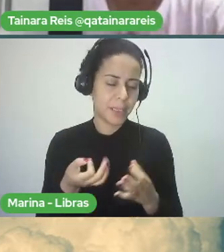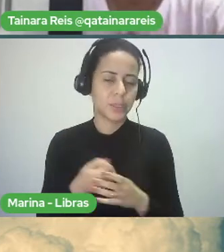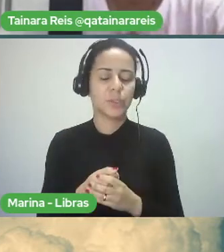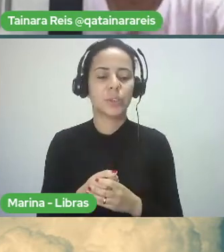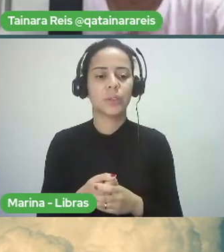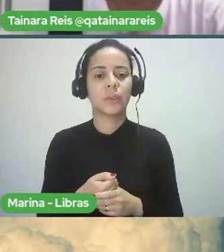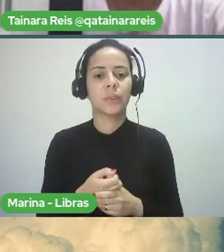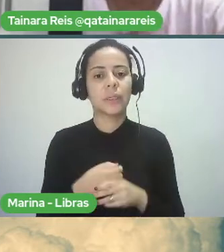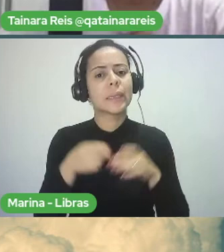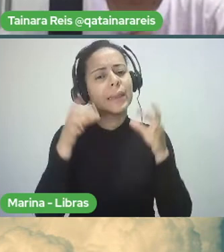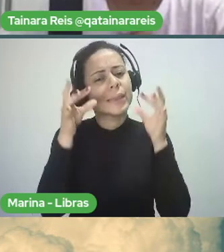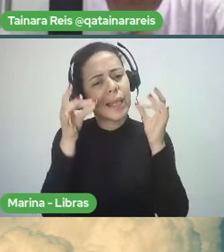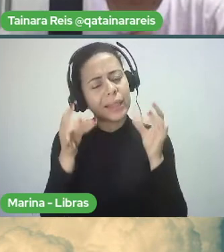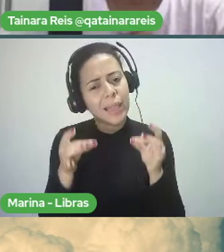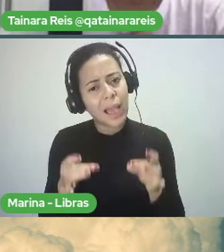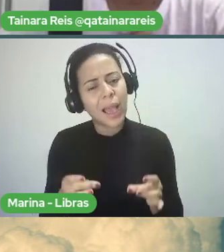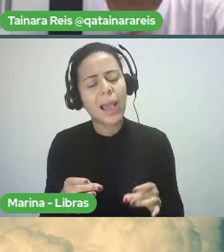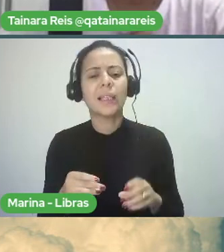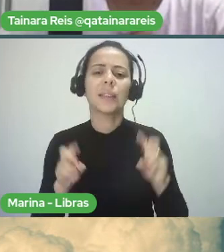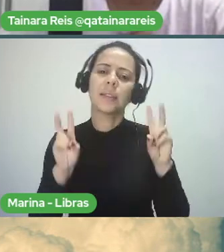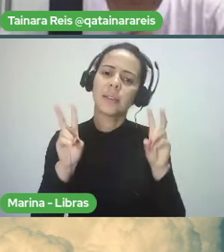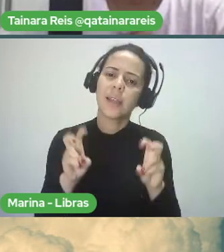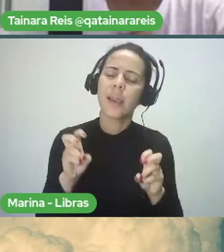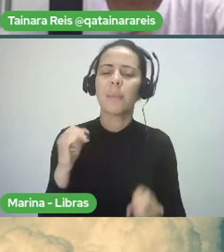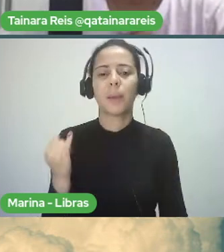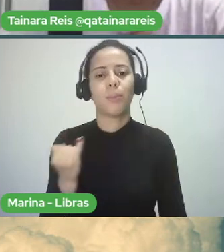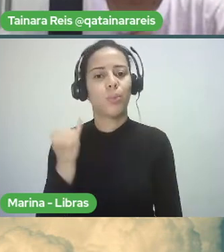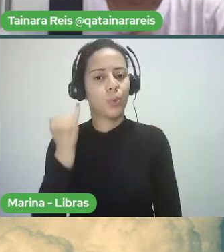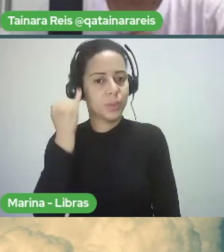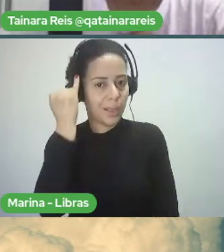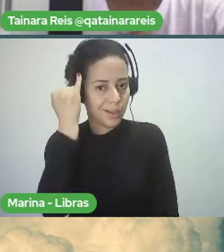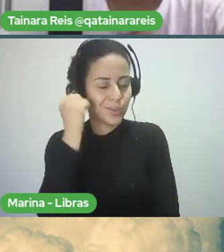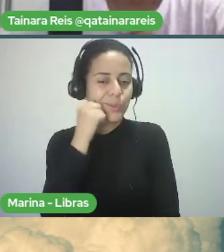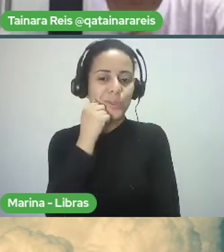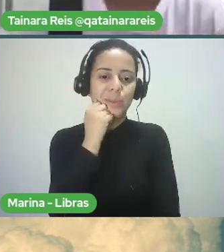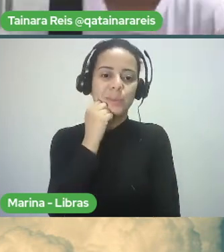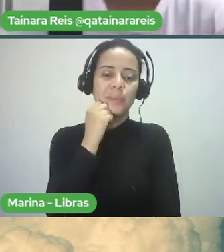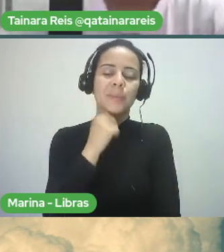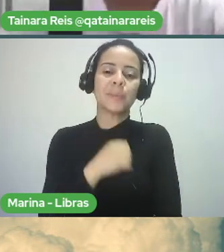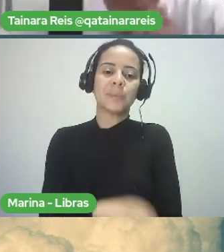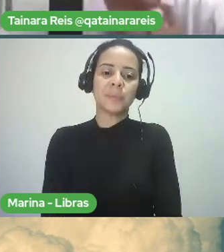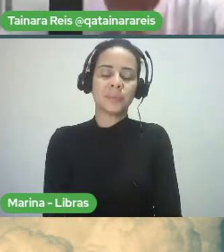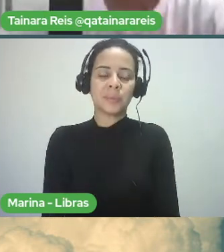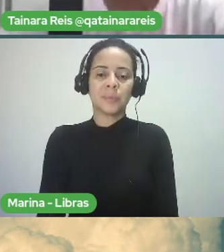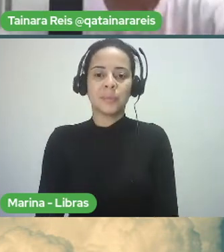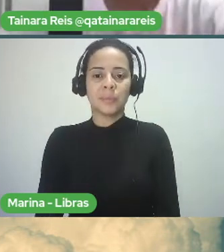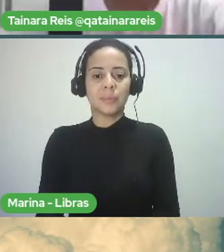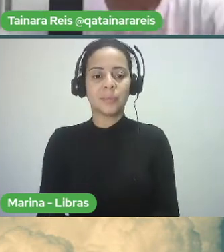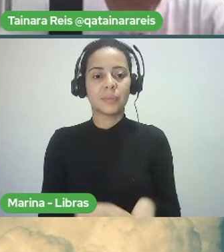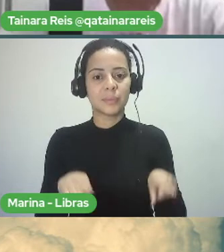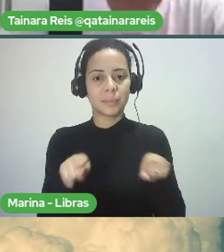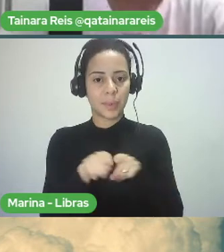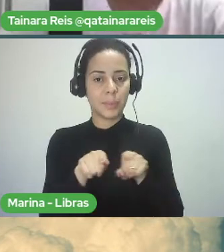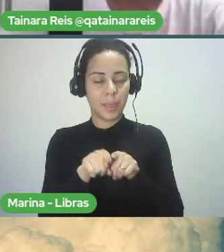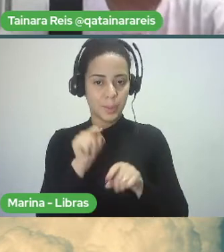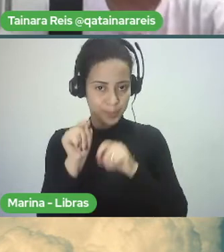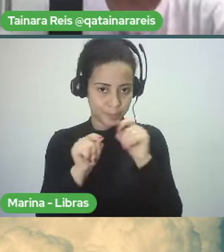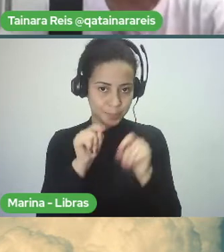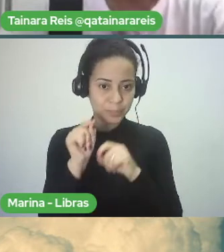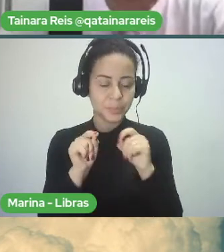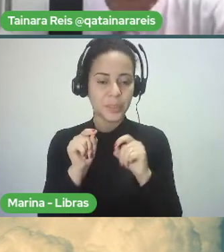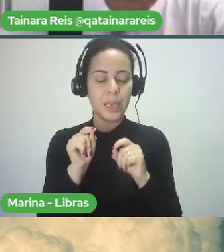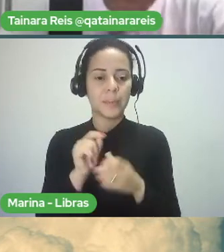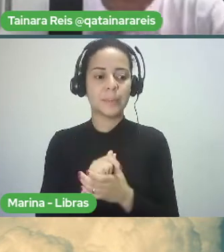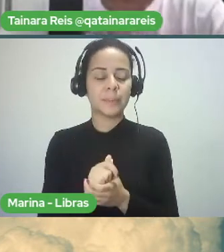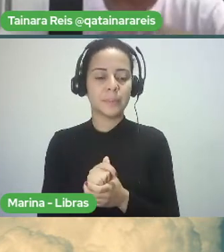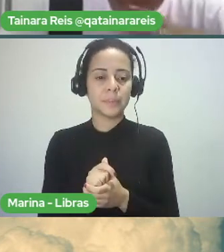É um tema muito interessante. Um outro ponto aqui, uma outra prática, é promover cerimônias eficazes, como eu disse, né?